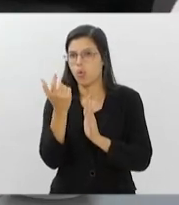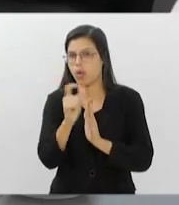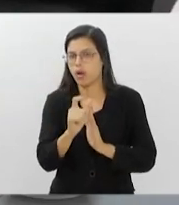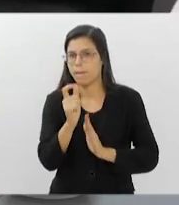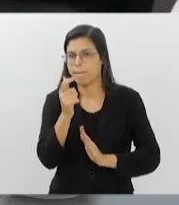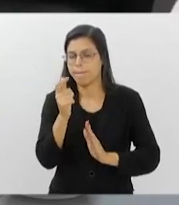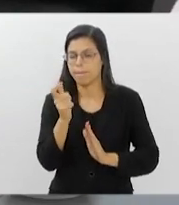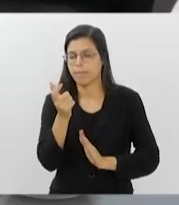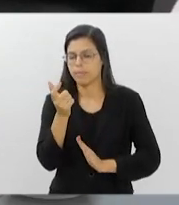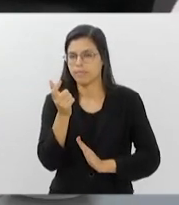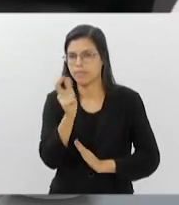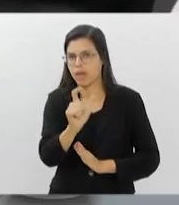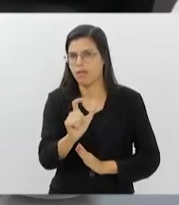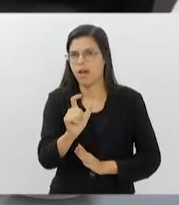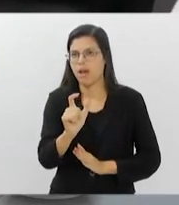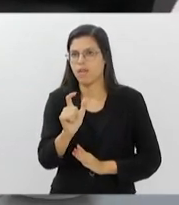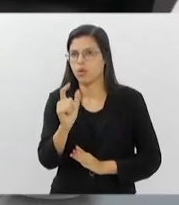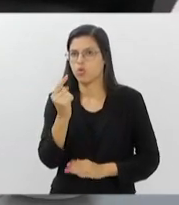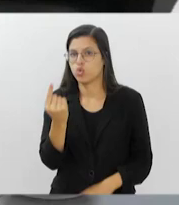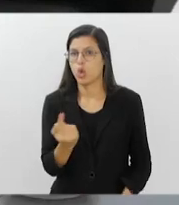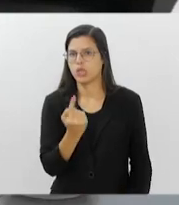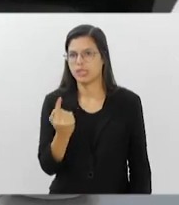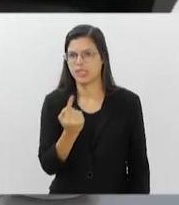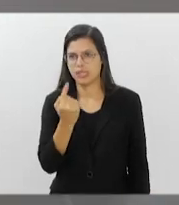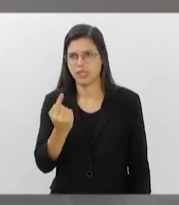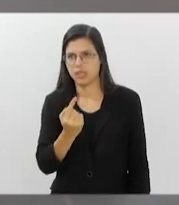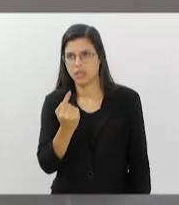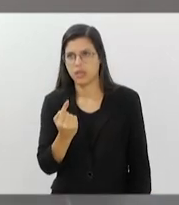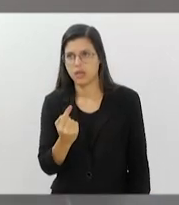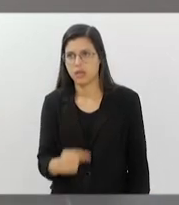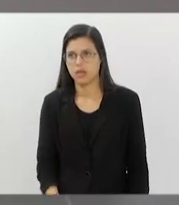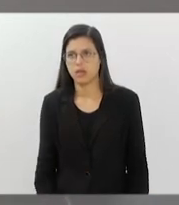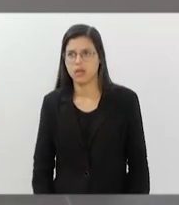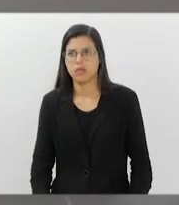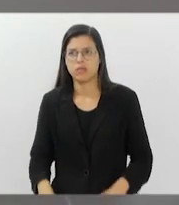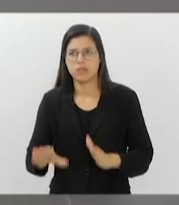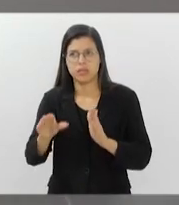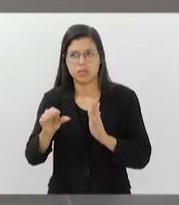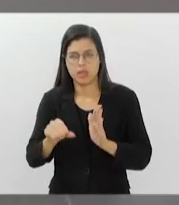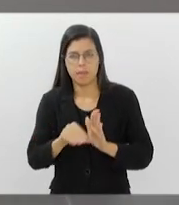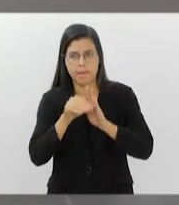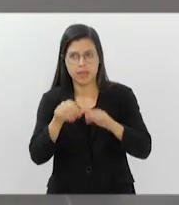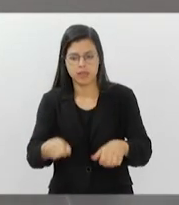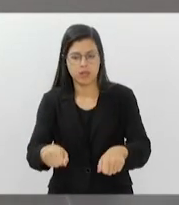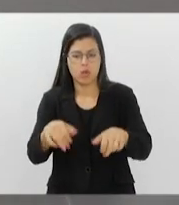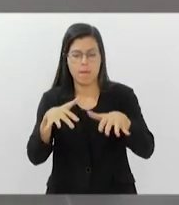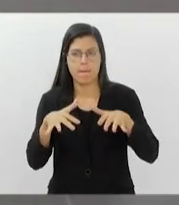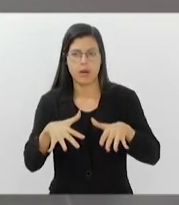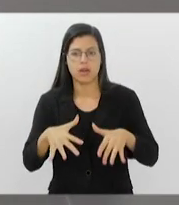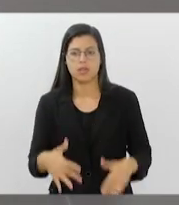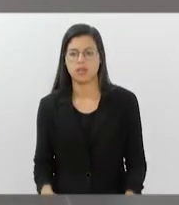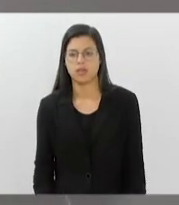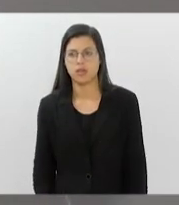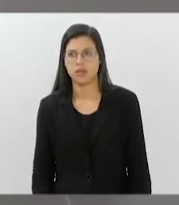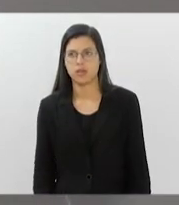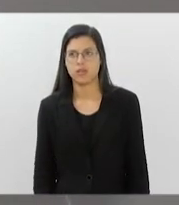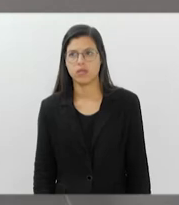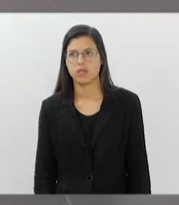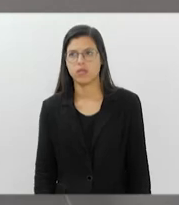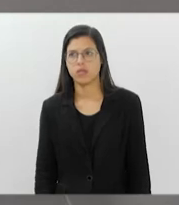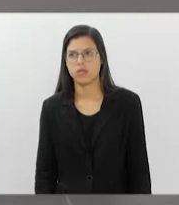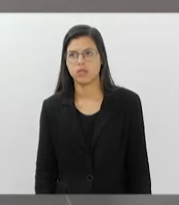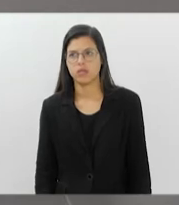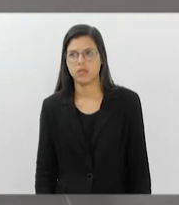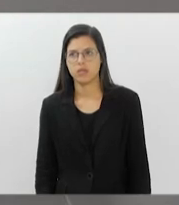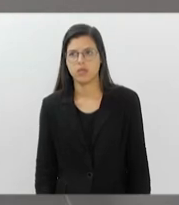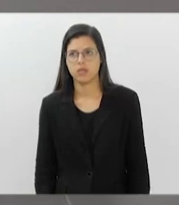responsável... Sim, querido, mas aí você vota, você emenda no plenário. Porque... Não, mas aí a gente retarda um projeto de um colega se